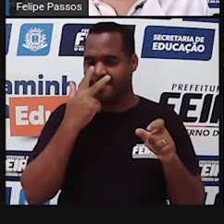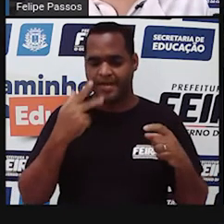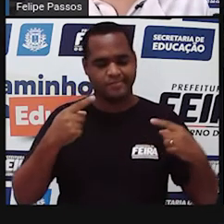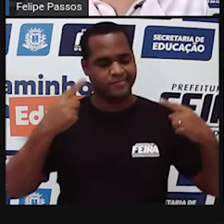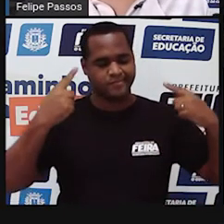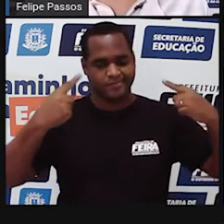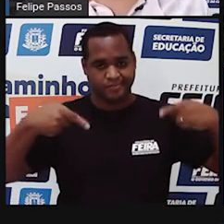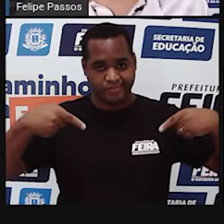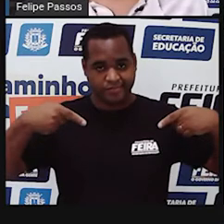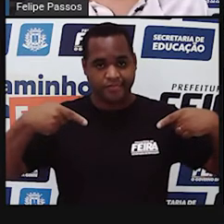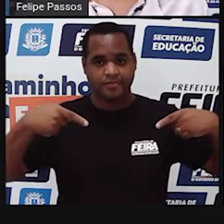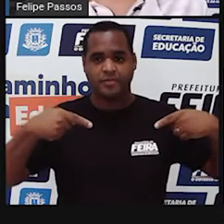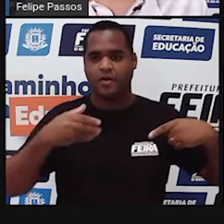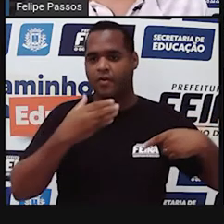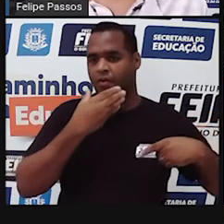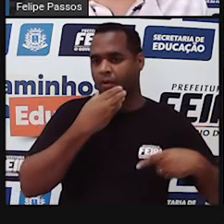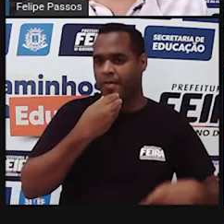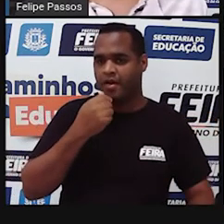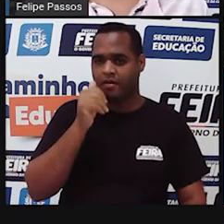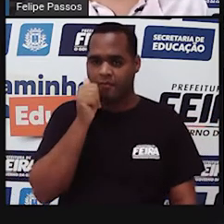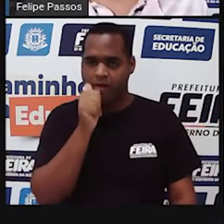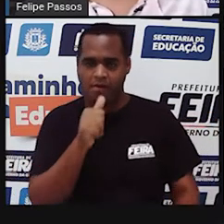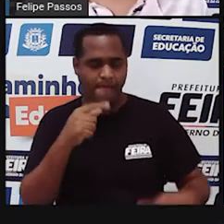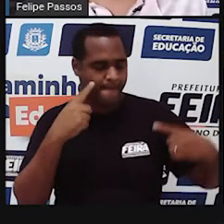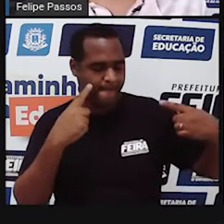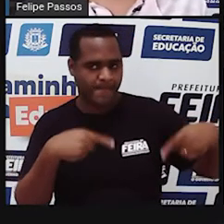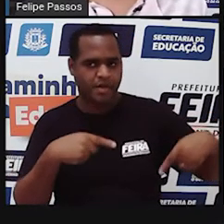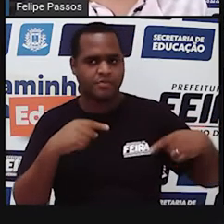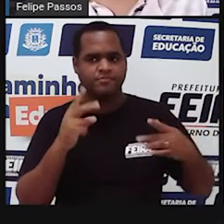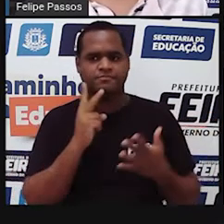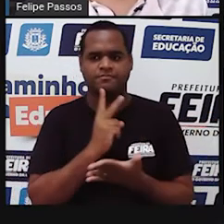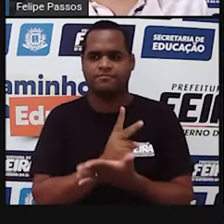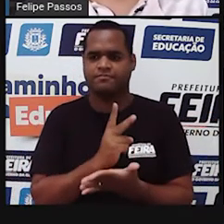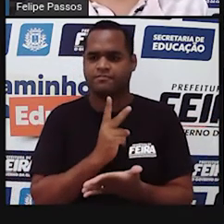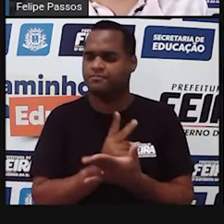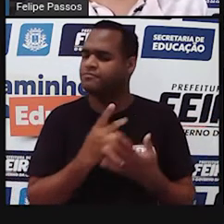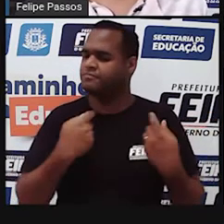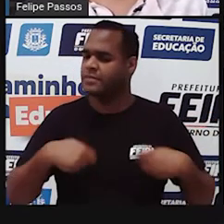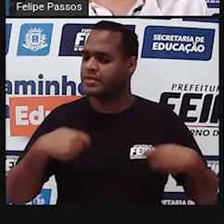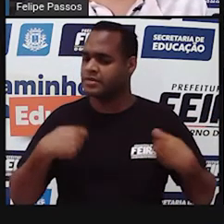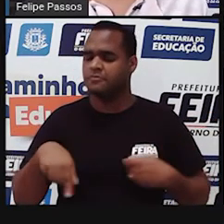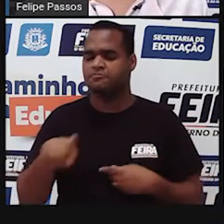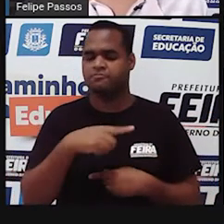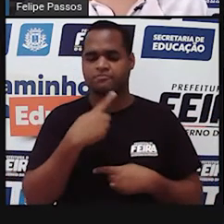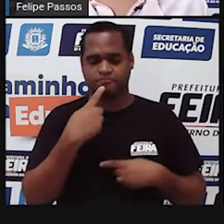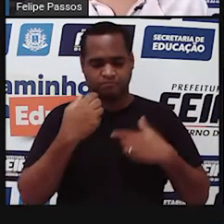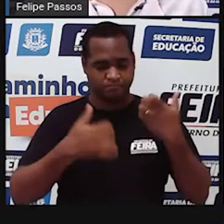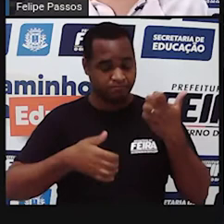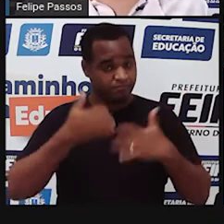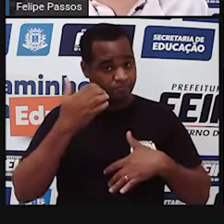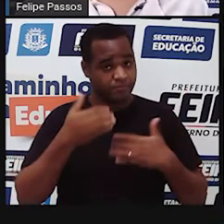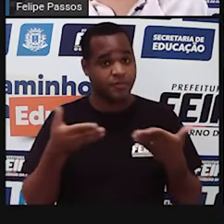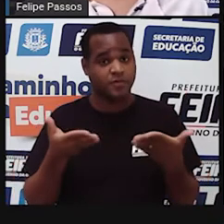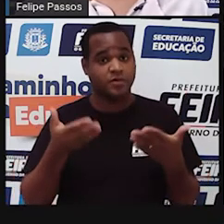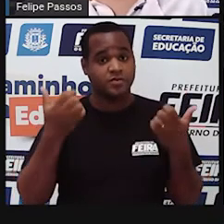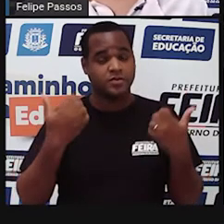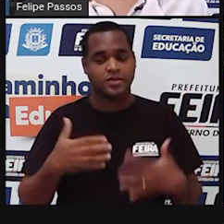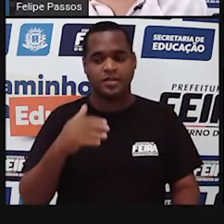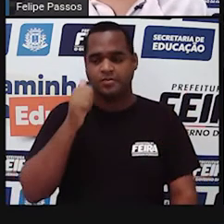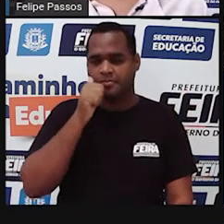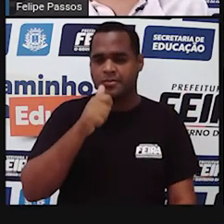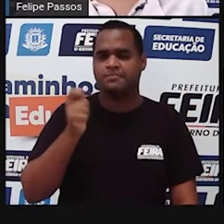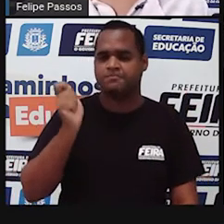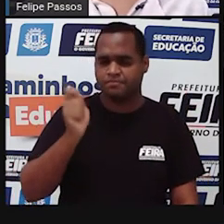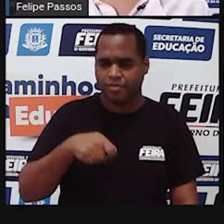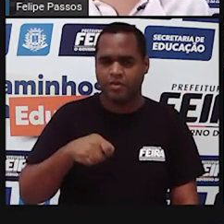é desde sempre e que precisa ser discutido hoje em dia. No sentido de que a mulher pode sim